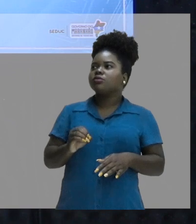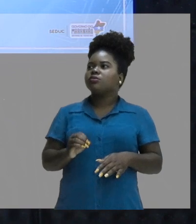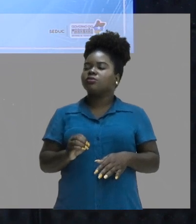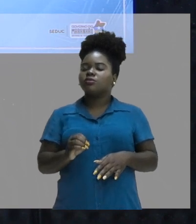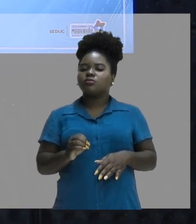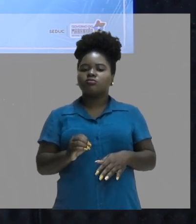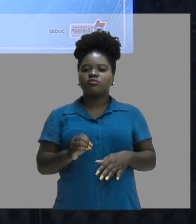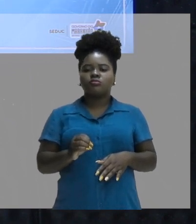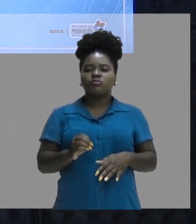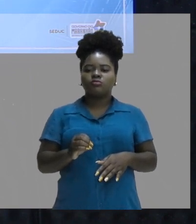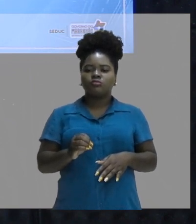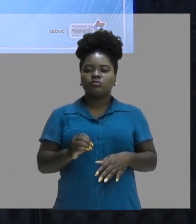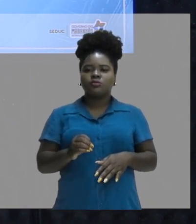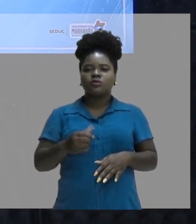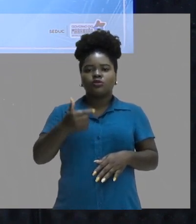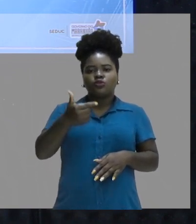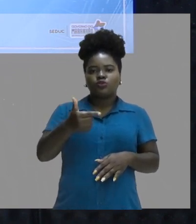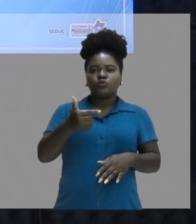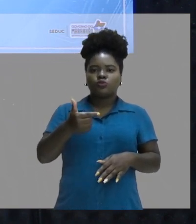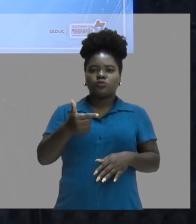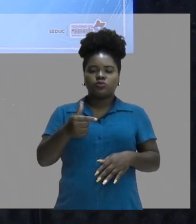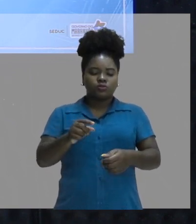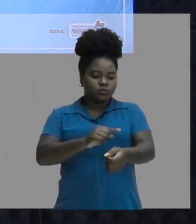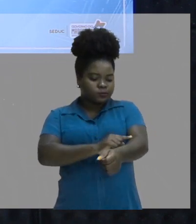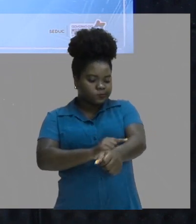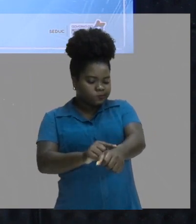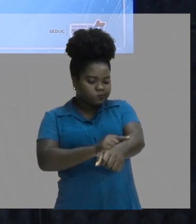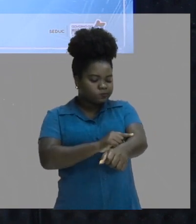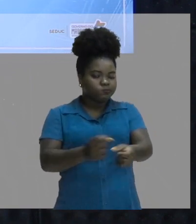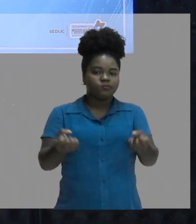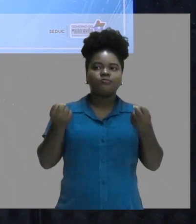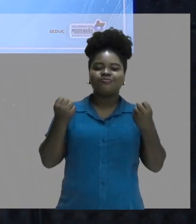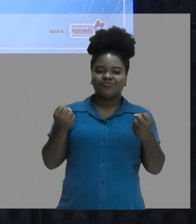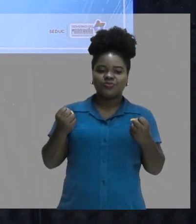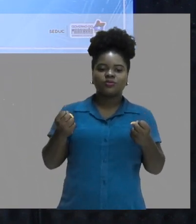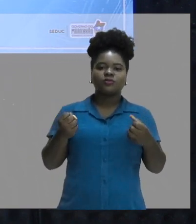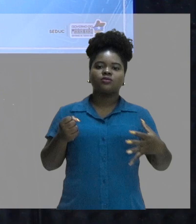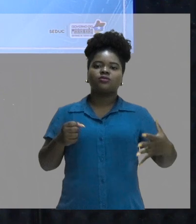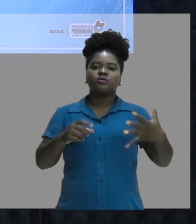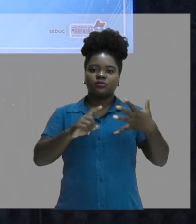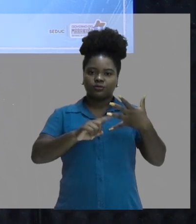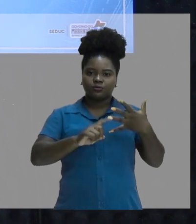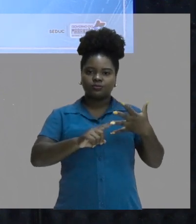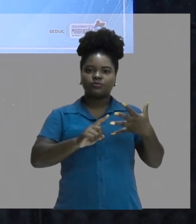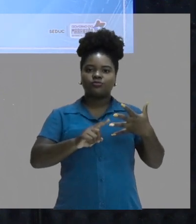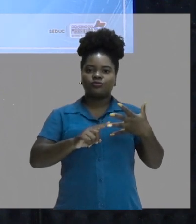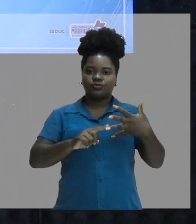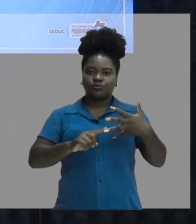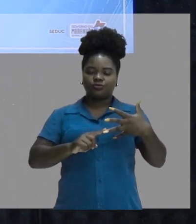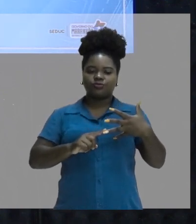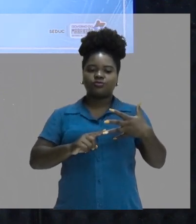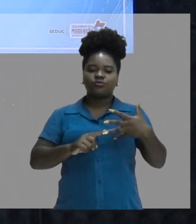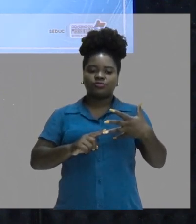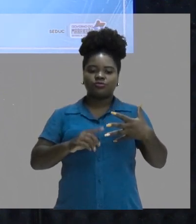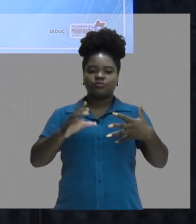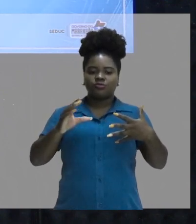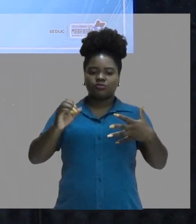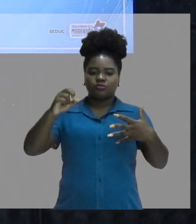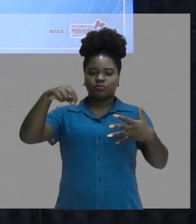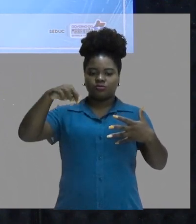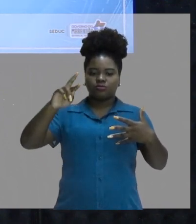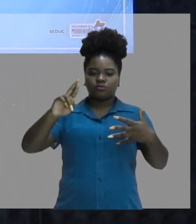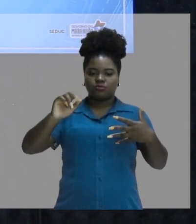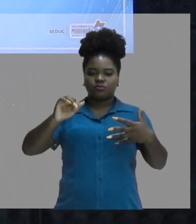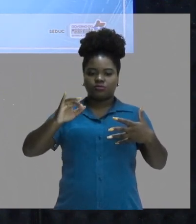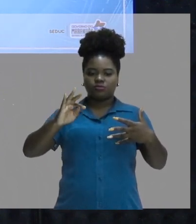dependendo de qual tipo de estímulo esse tecido ele vai fazer. A contratilidade, que é a capacidade que o músculo tem